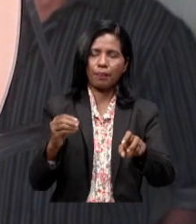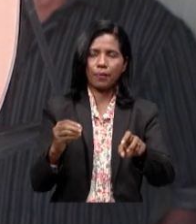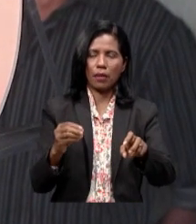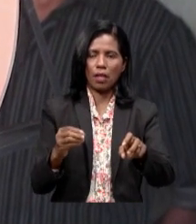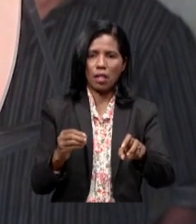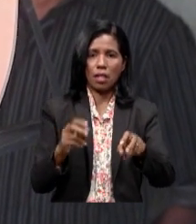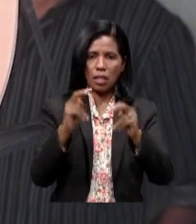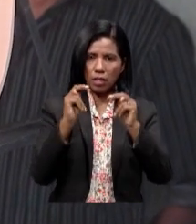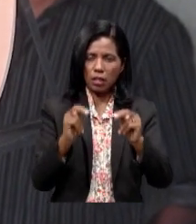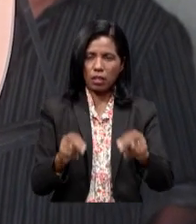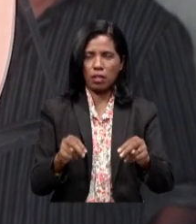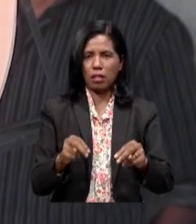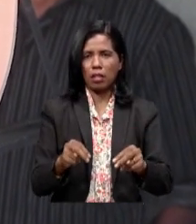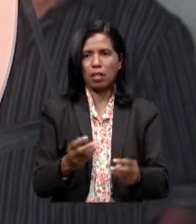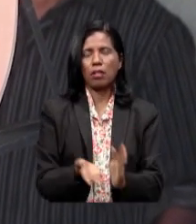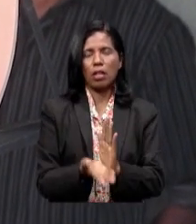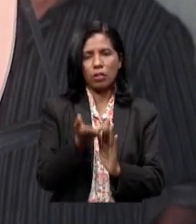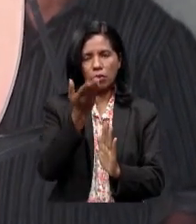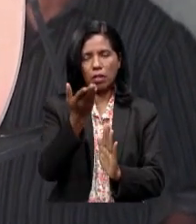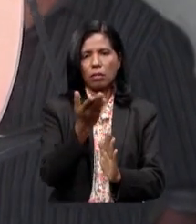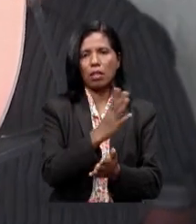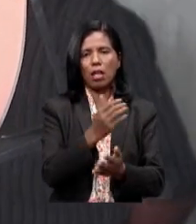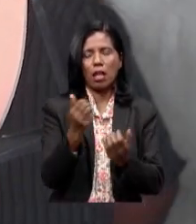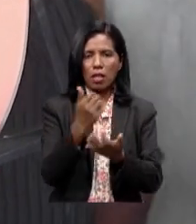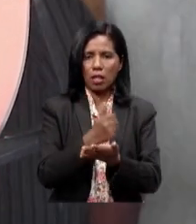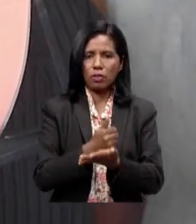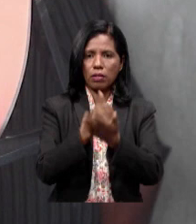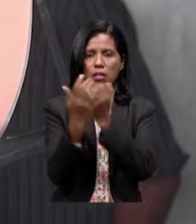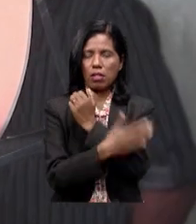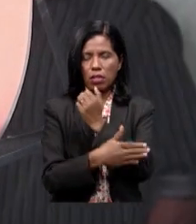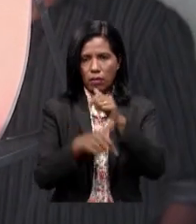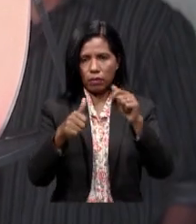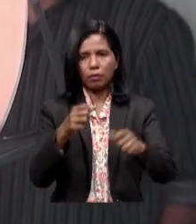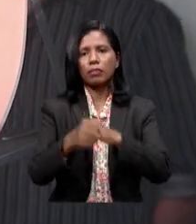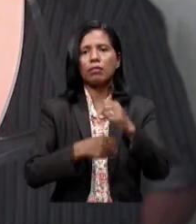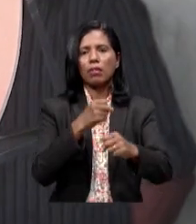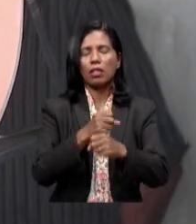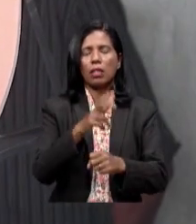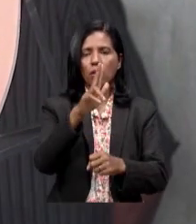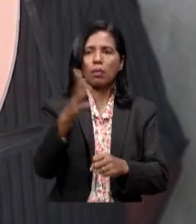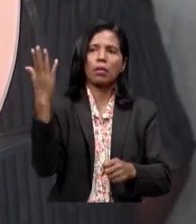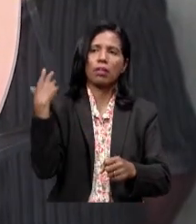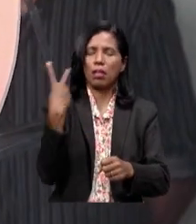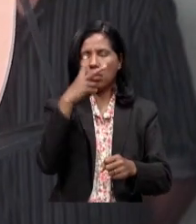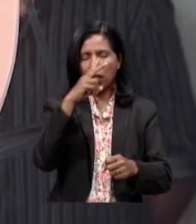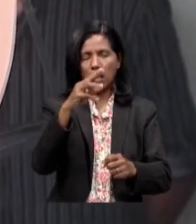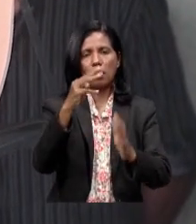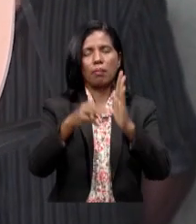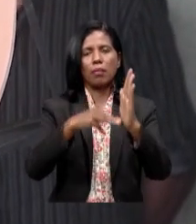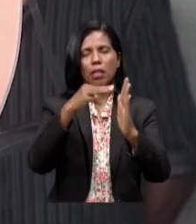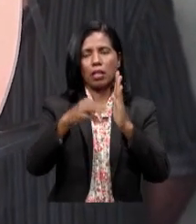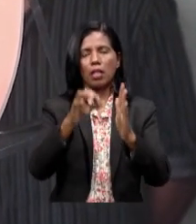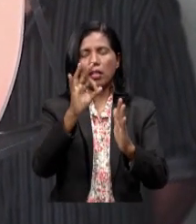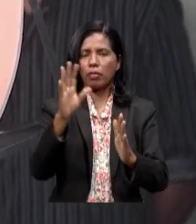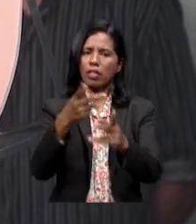halo, mudança para raio ao povo idené. E a tinantolo bakoto, acompanha e a mídia social e a